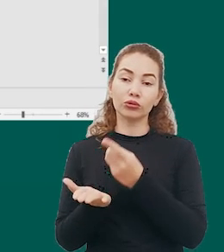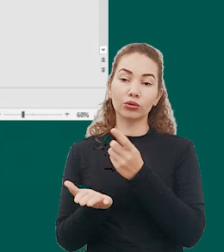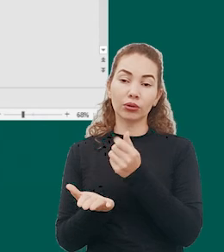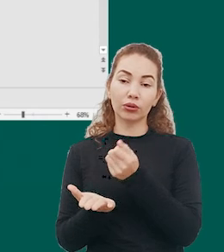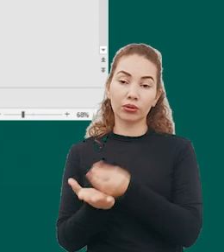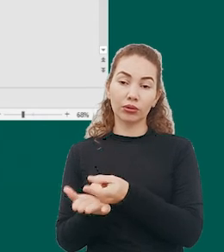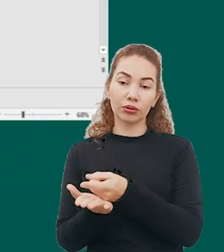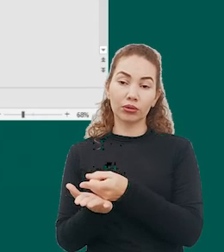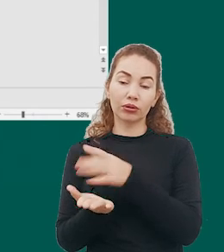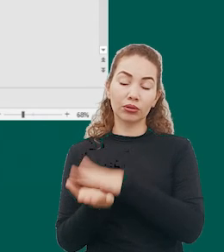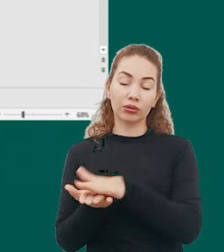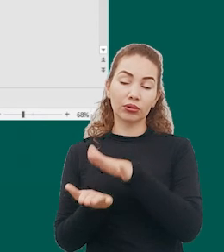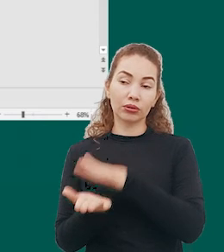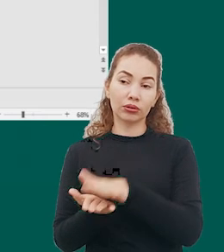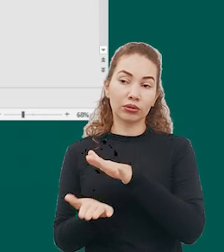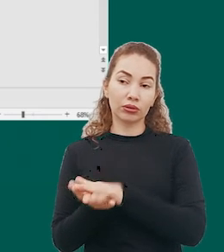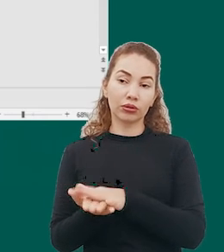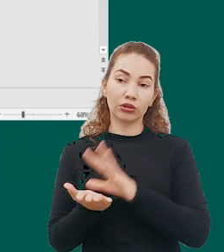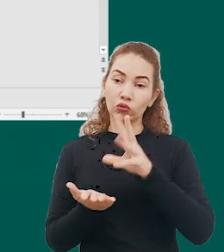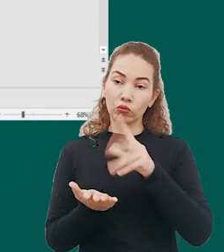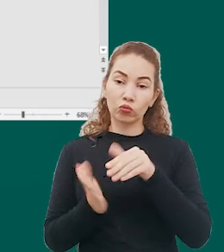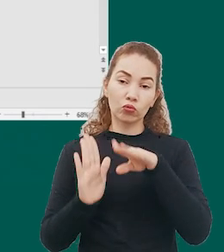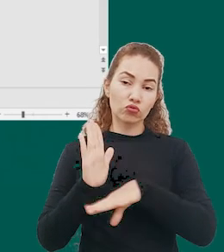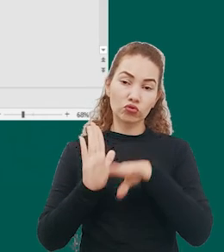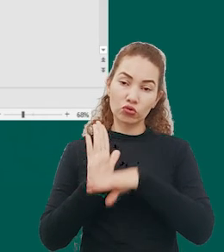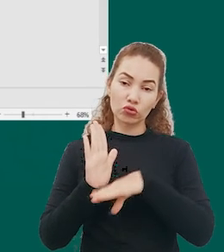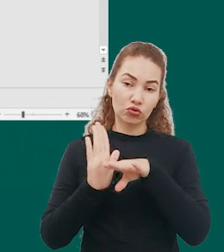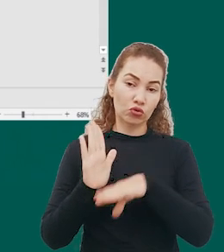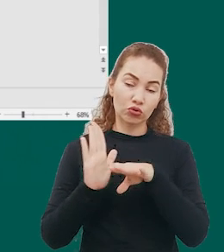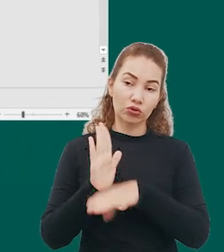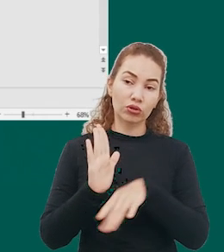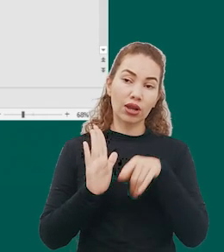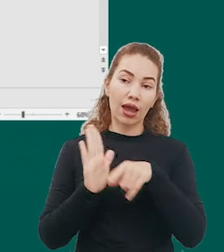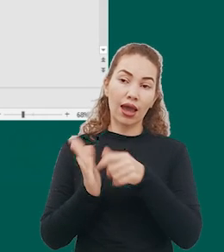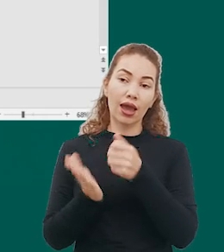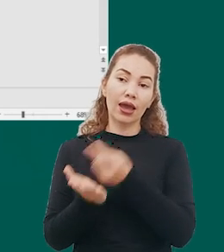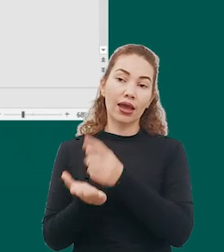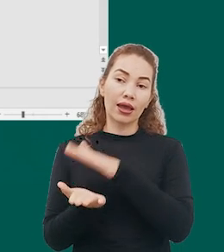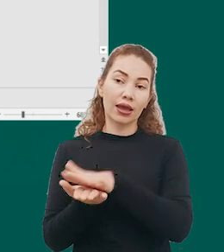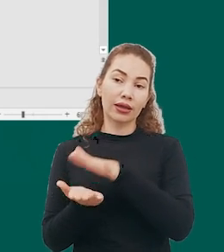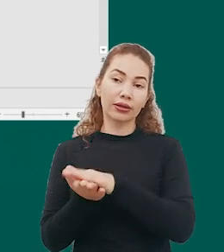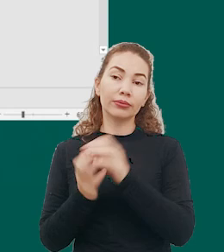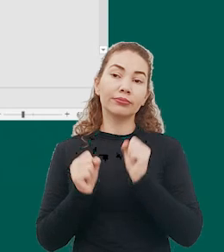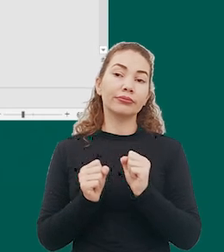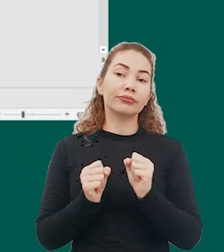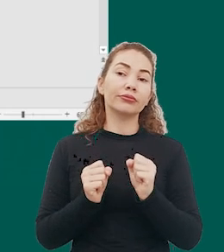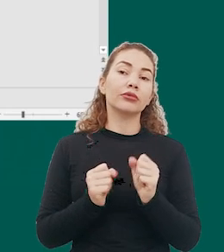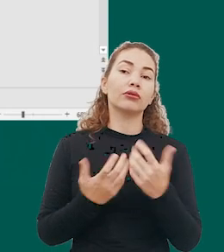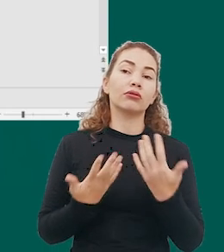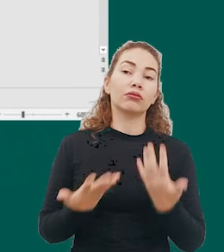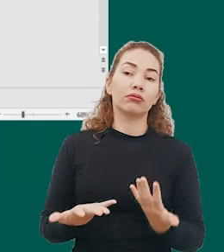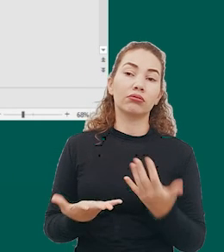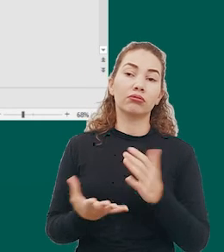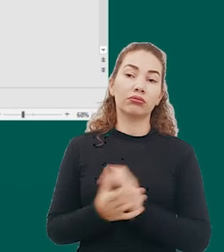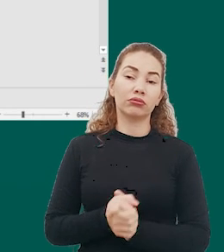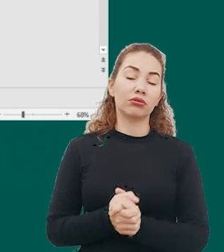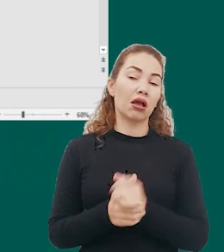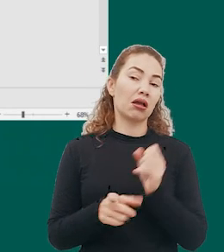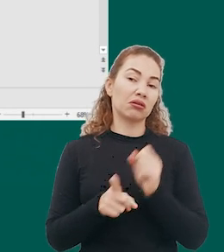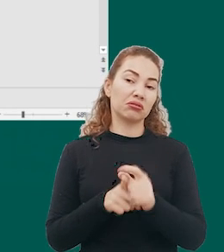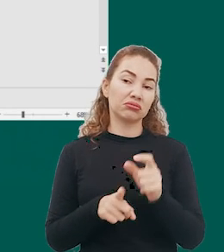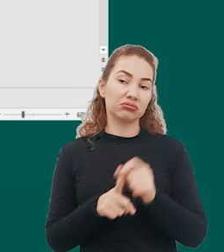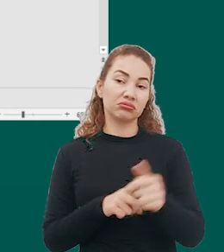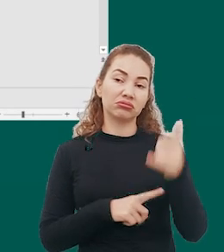tivemos da atividade. Essas despesas podem ser despesas com